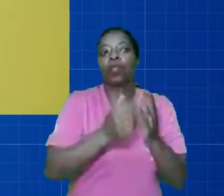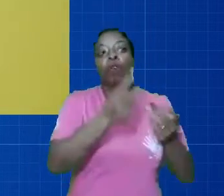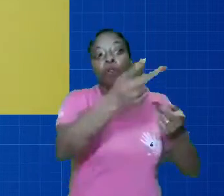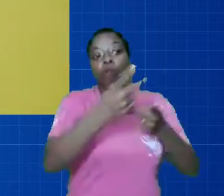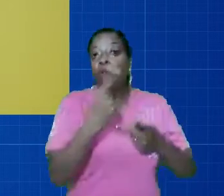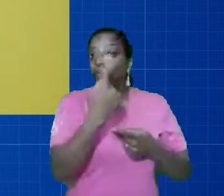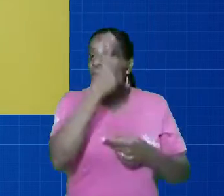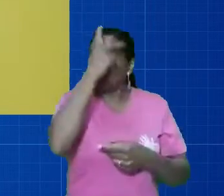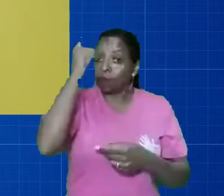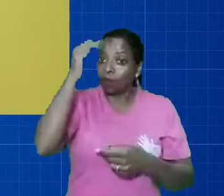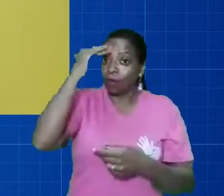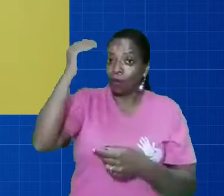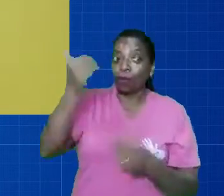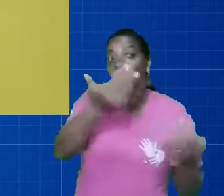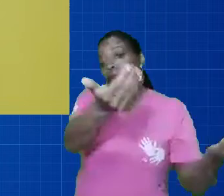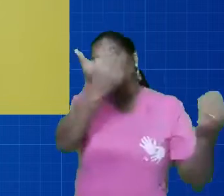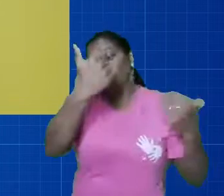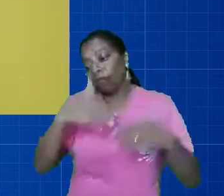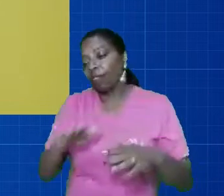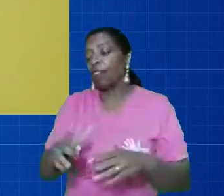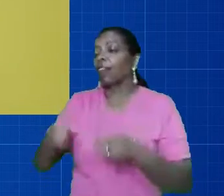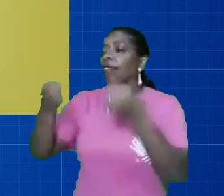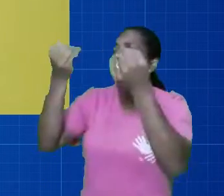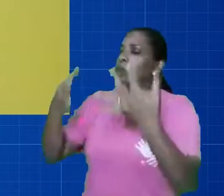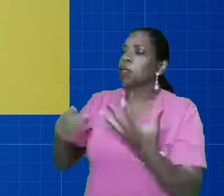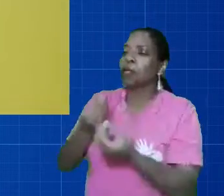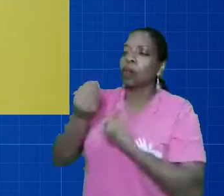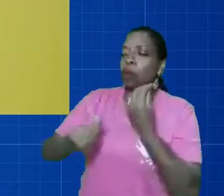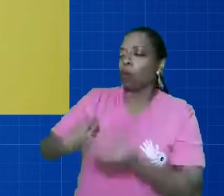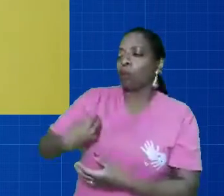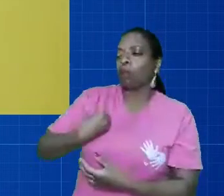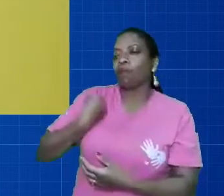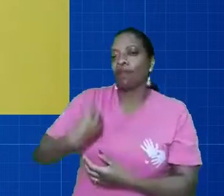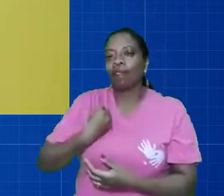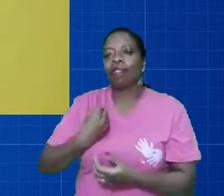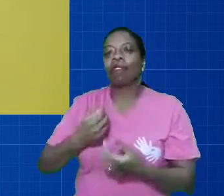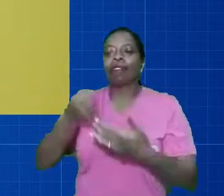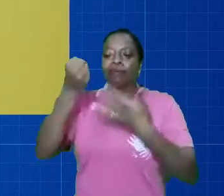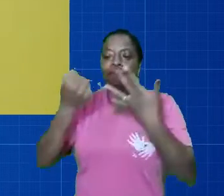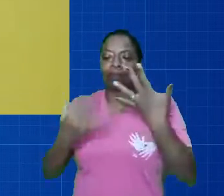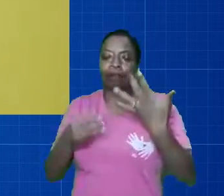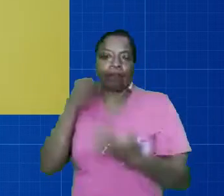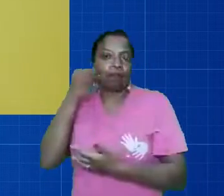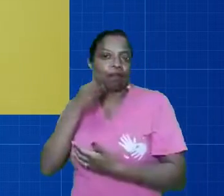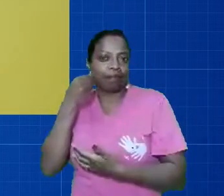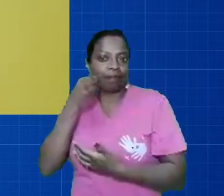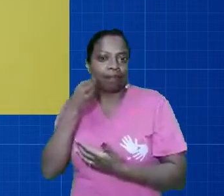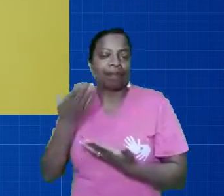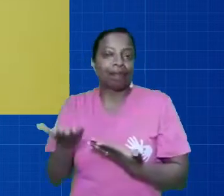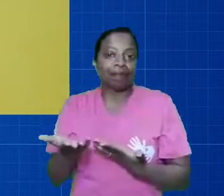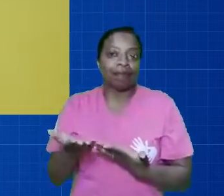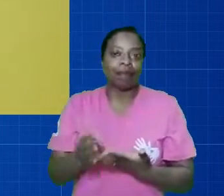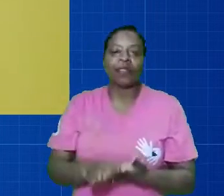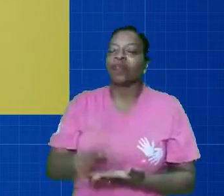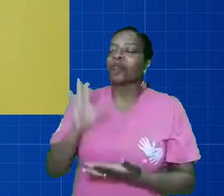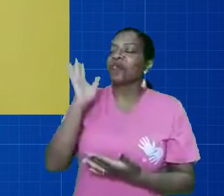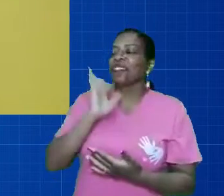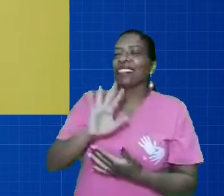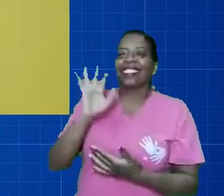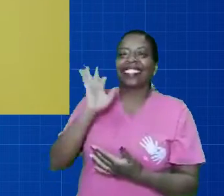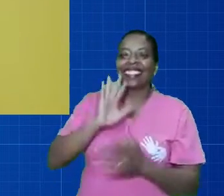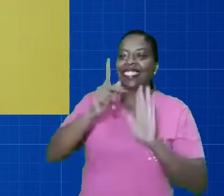tinha e fazia depois uma atividade com as crianças. Esse projeto também foi muito bacana, as crianças gostavam